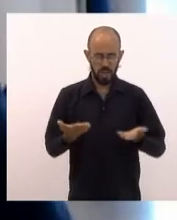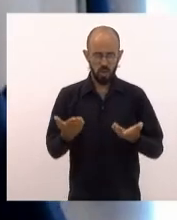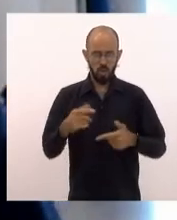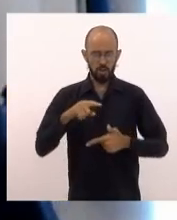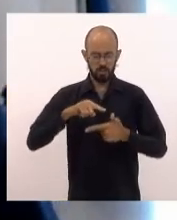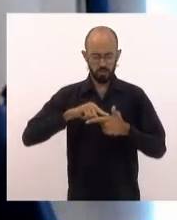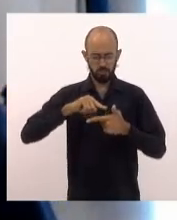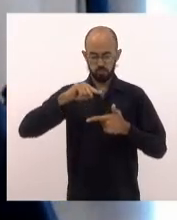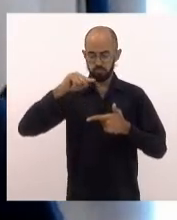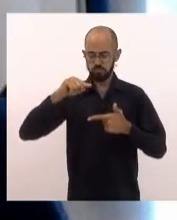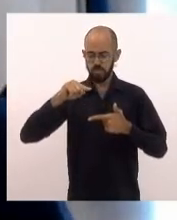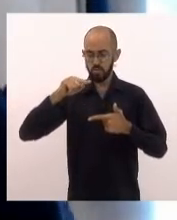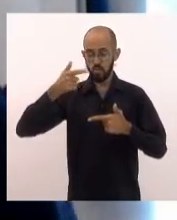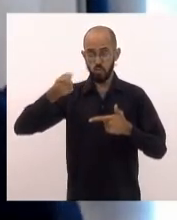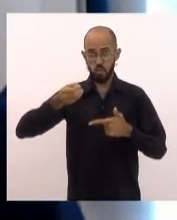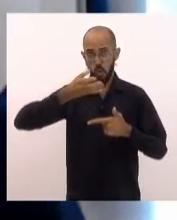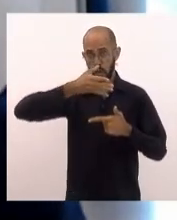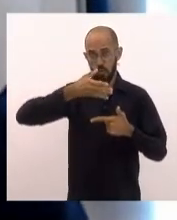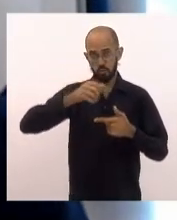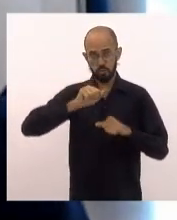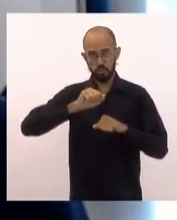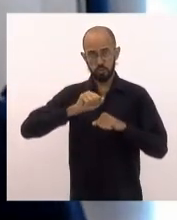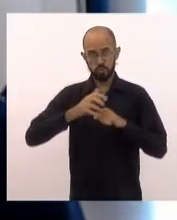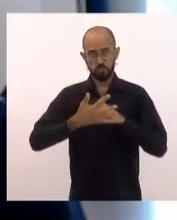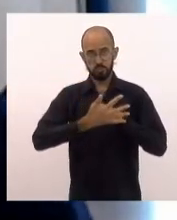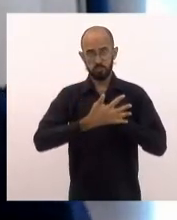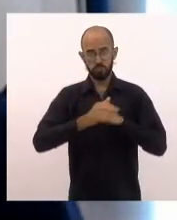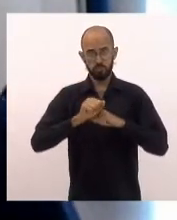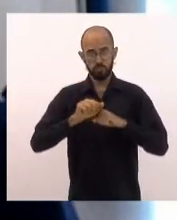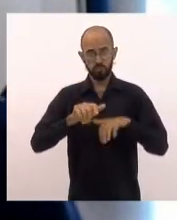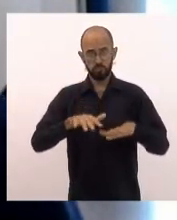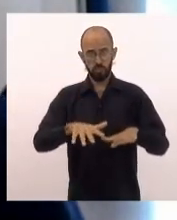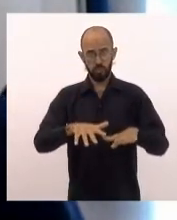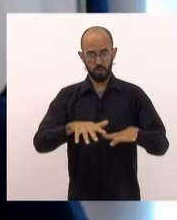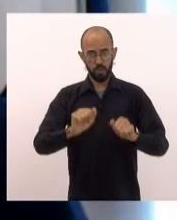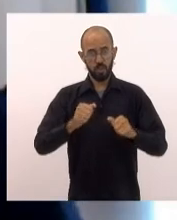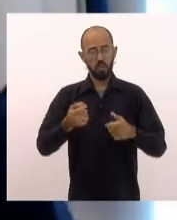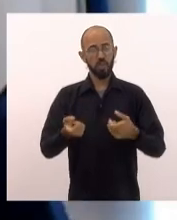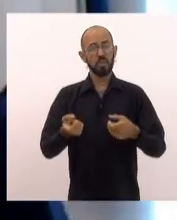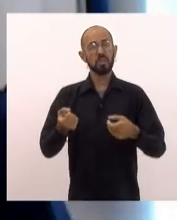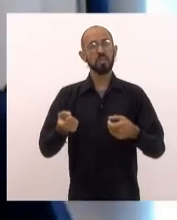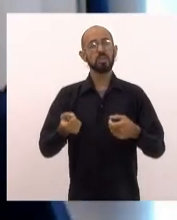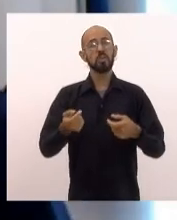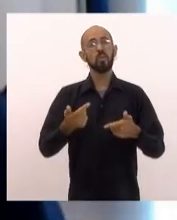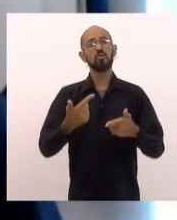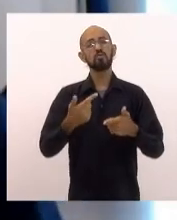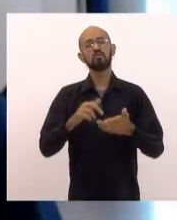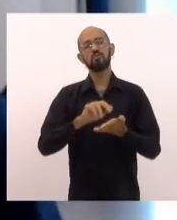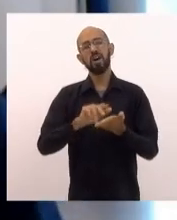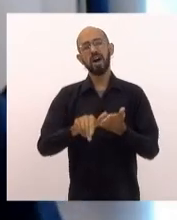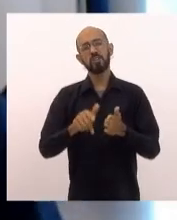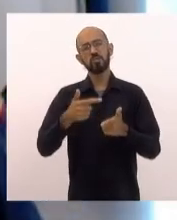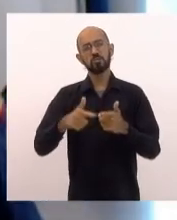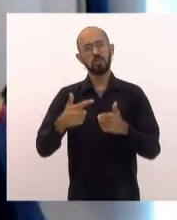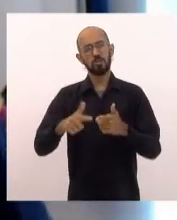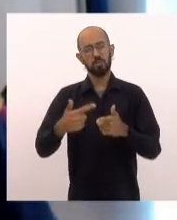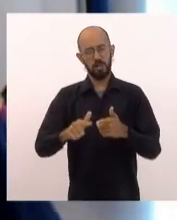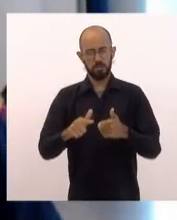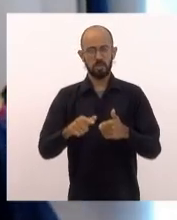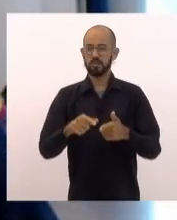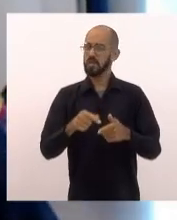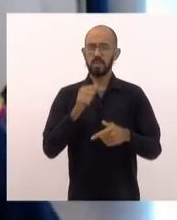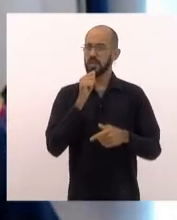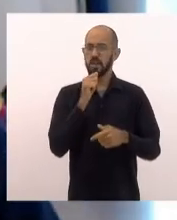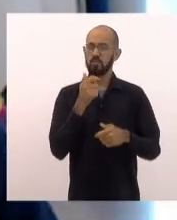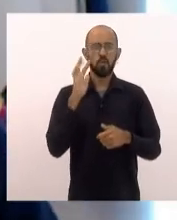dessa pandemia, tem a retomada das atividades sem que muitos desses problemas tenham sido enfrentados. Muitas escolas continuam, Tia Ju, com a maioria